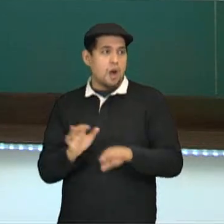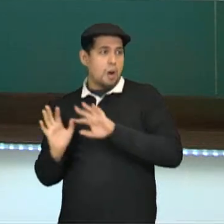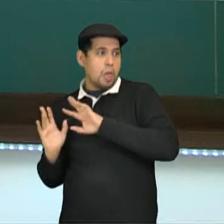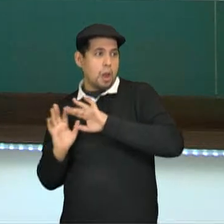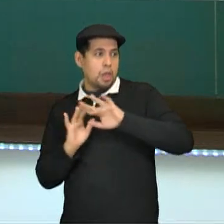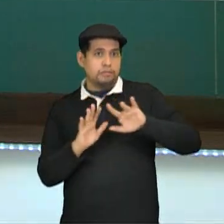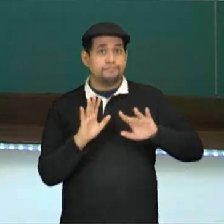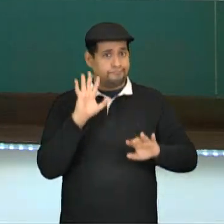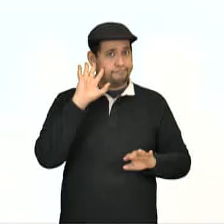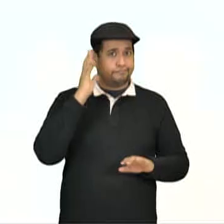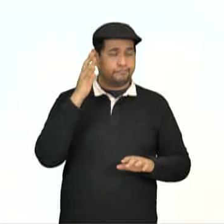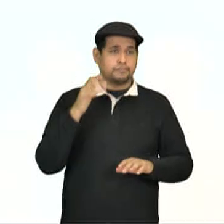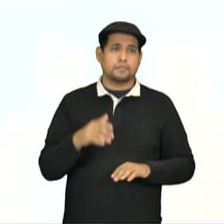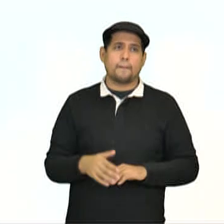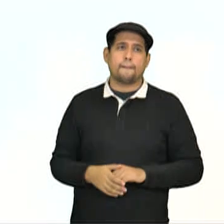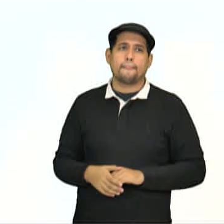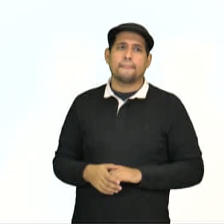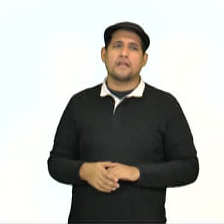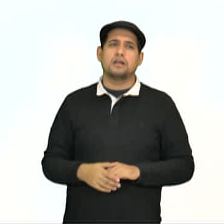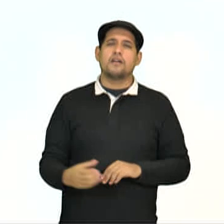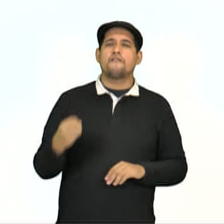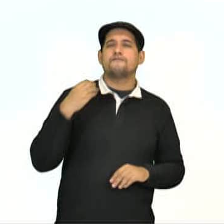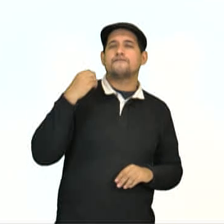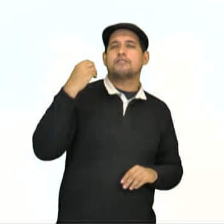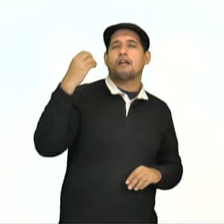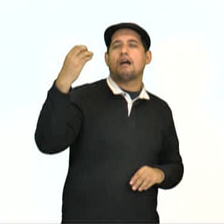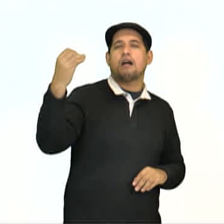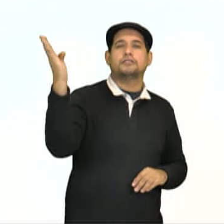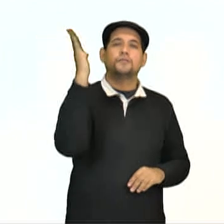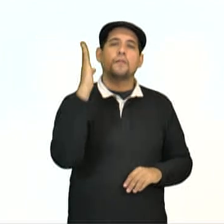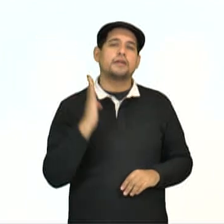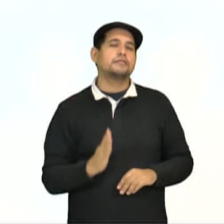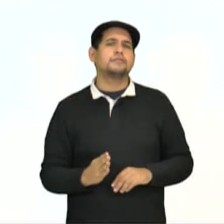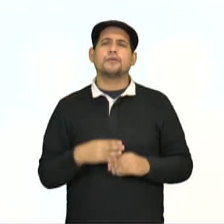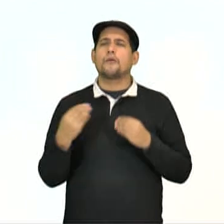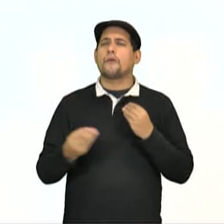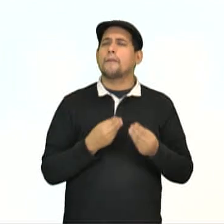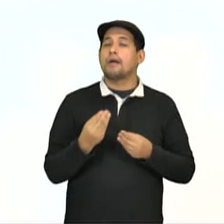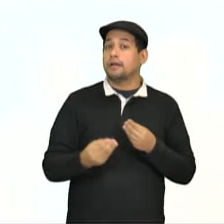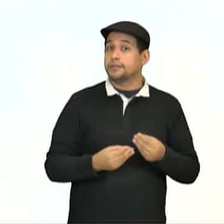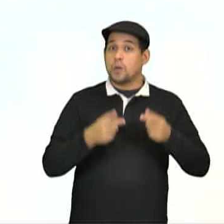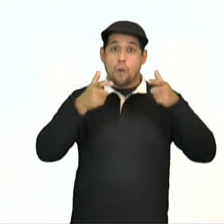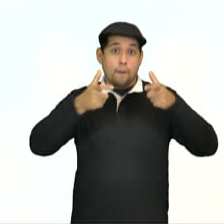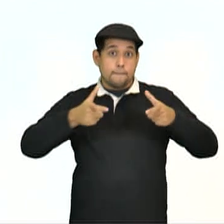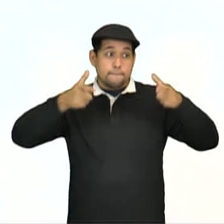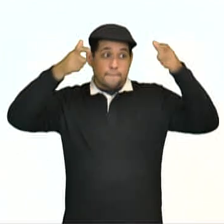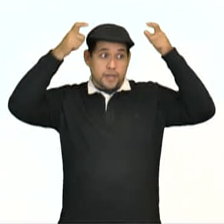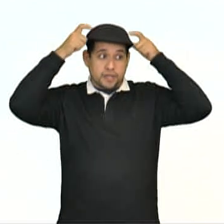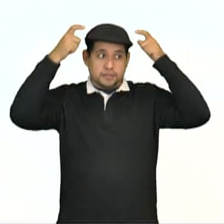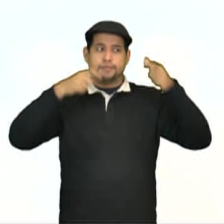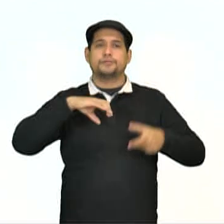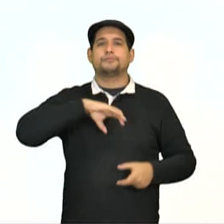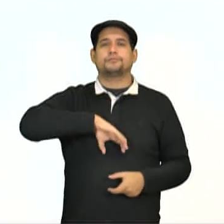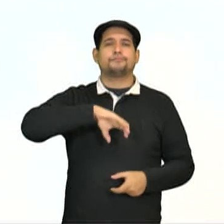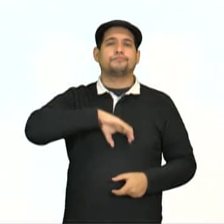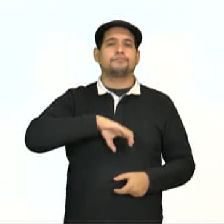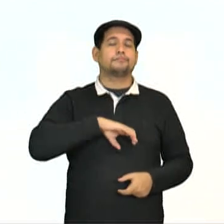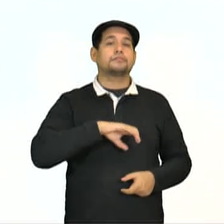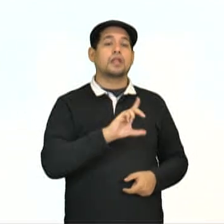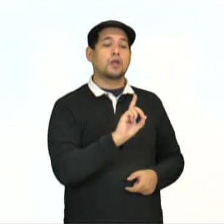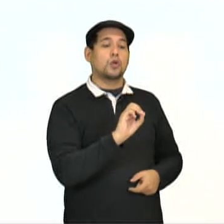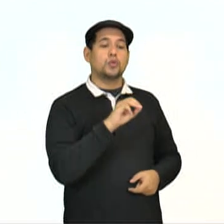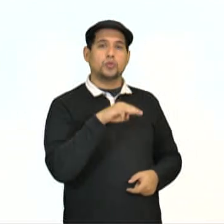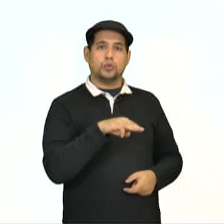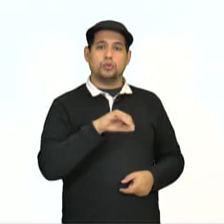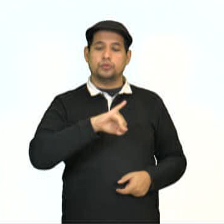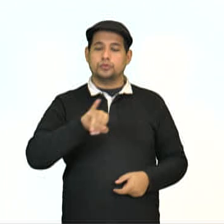ataque que ocorresse. A viagem ao Brasil. o príncipe regente de Portugal, que era Dom